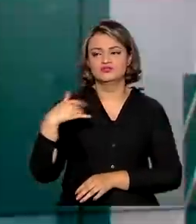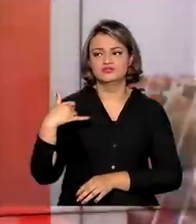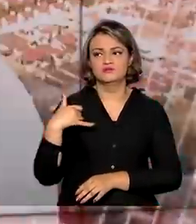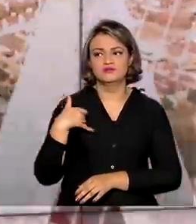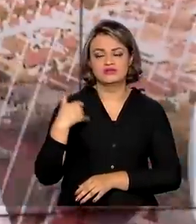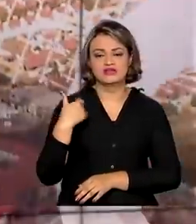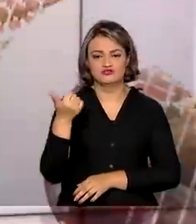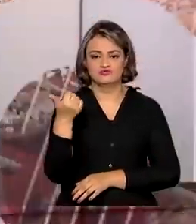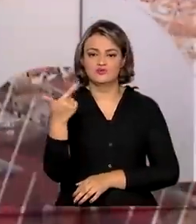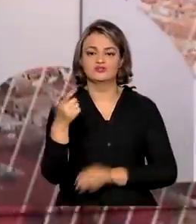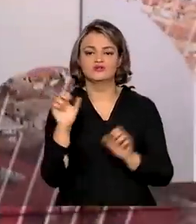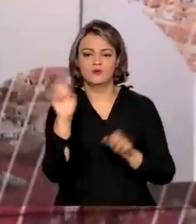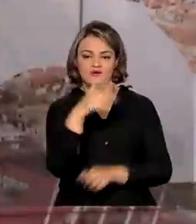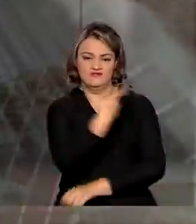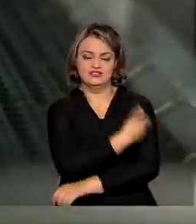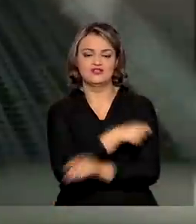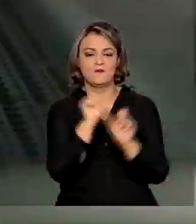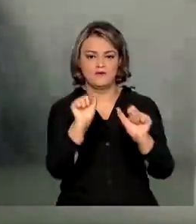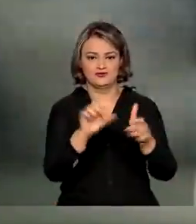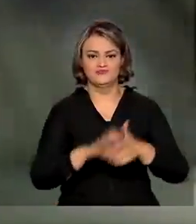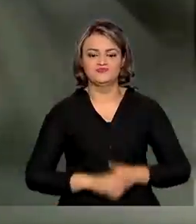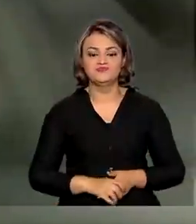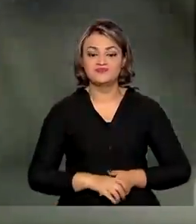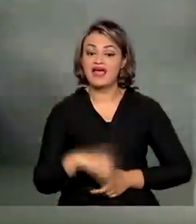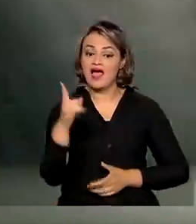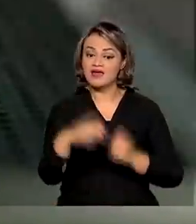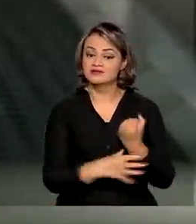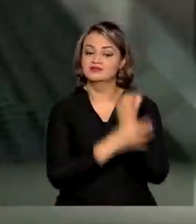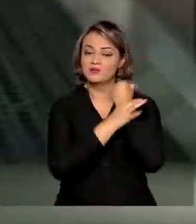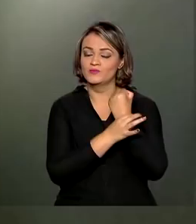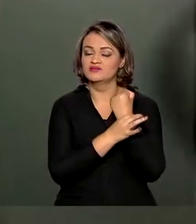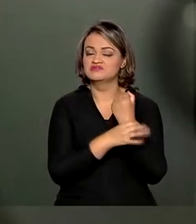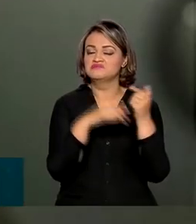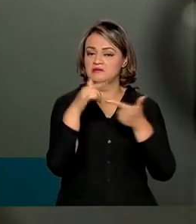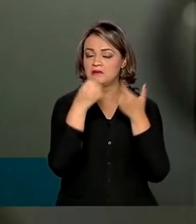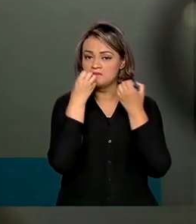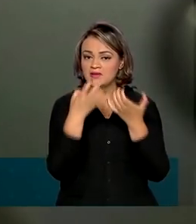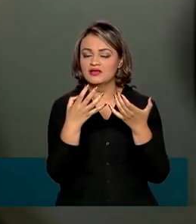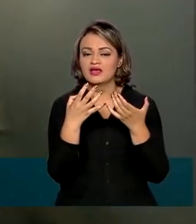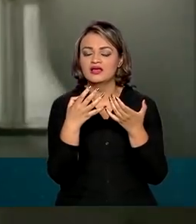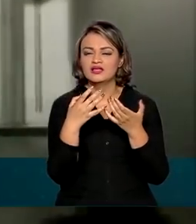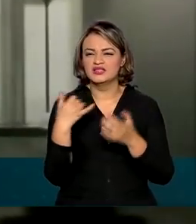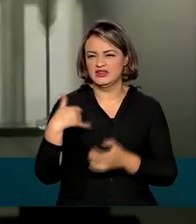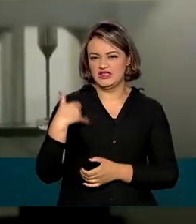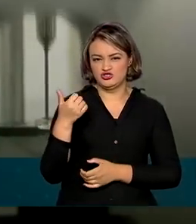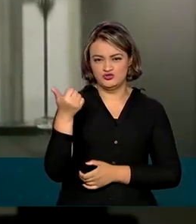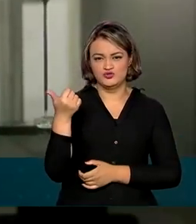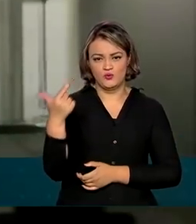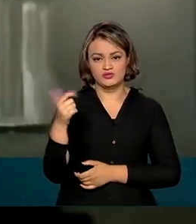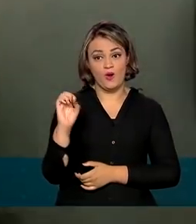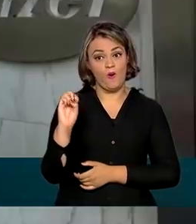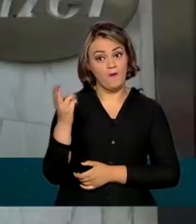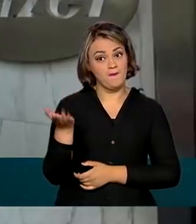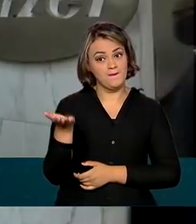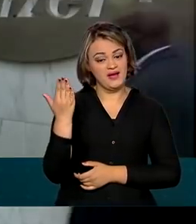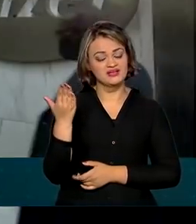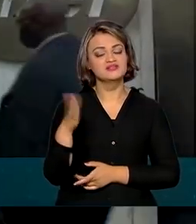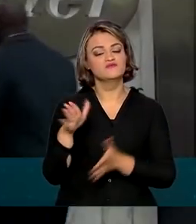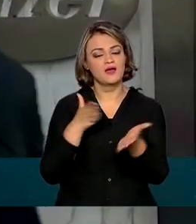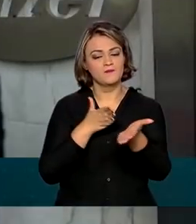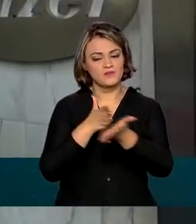a partir de 12 anos de idade e a segurança EA eficácia da vacina para quem tem 12 anos ou mais